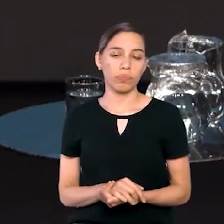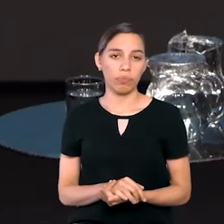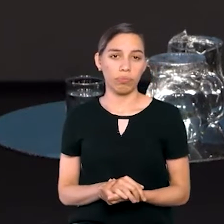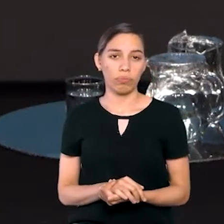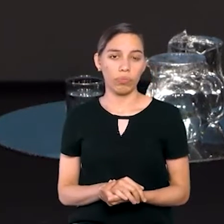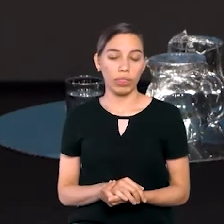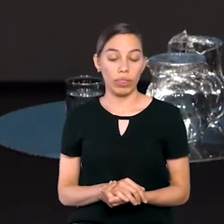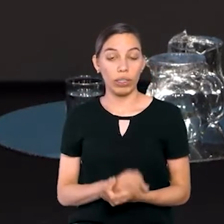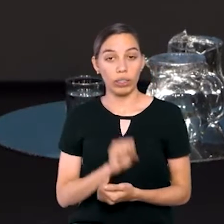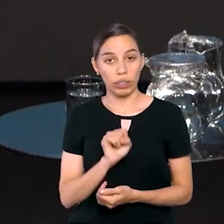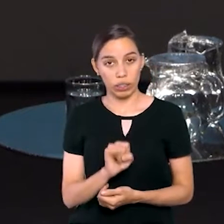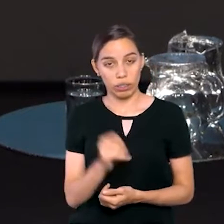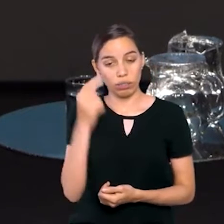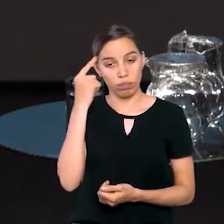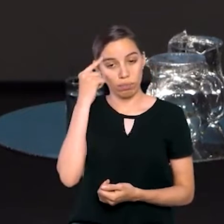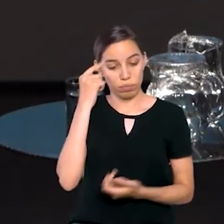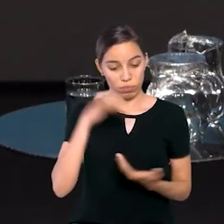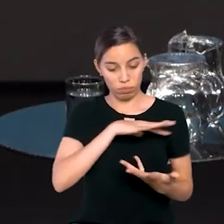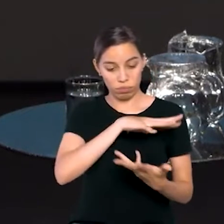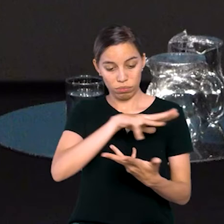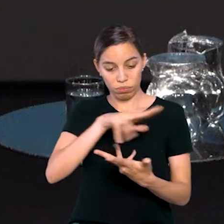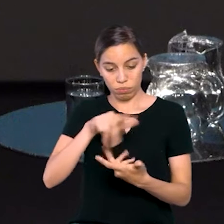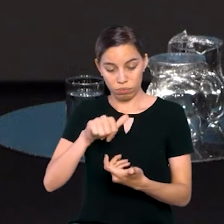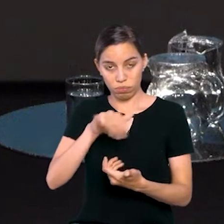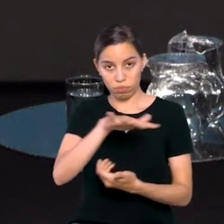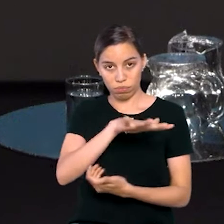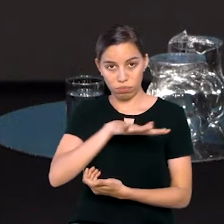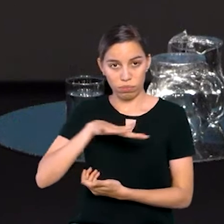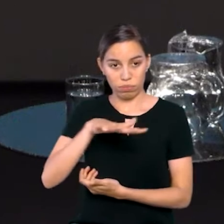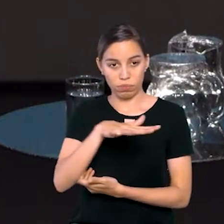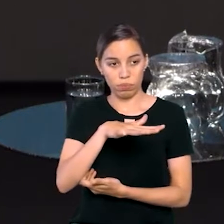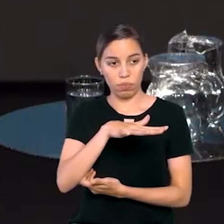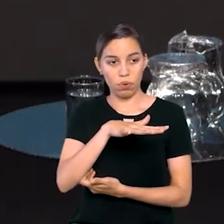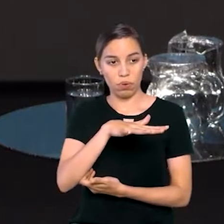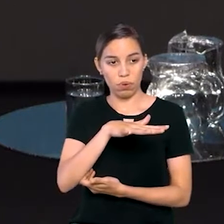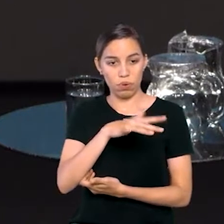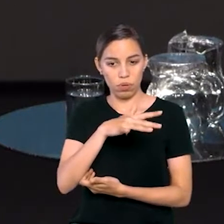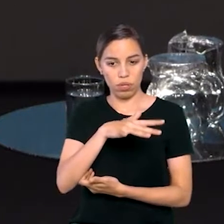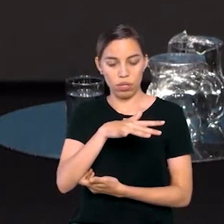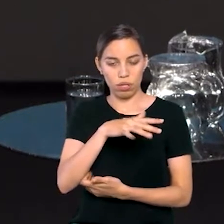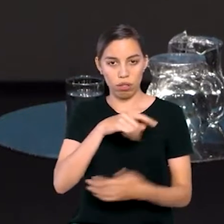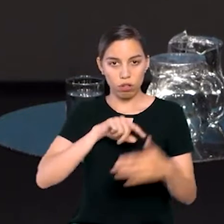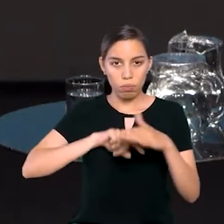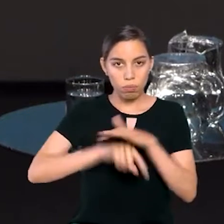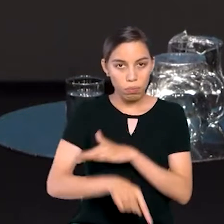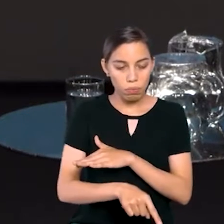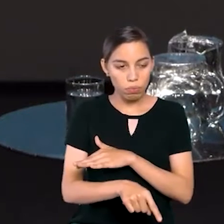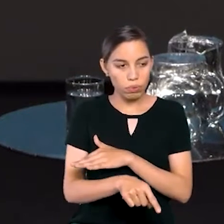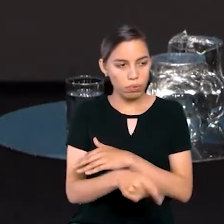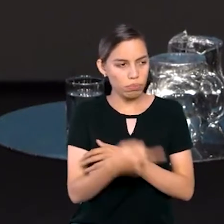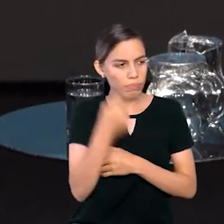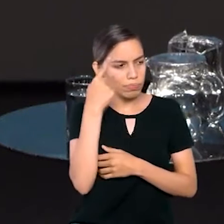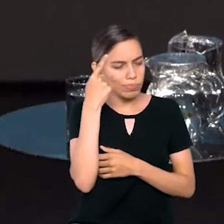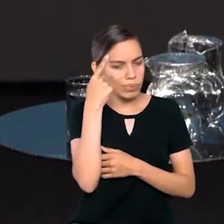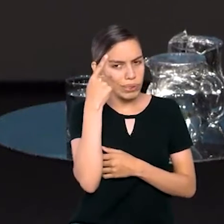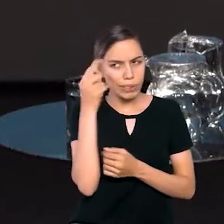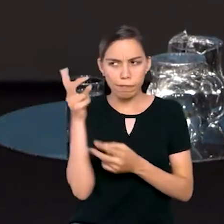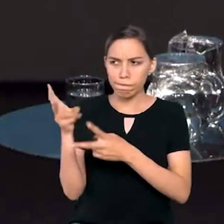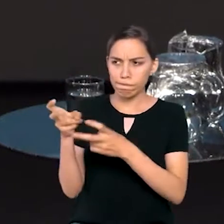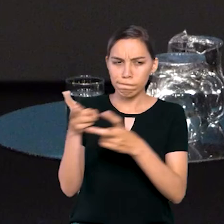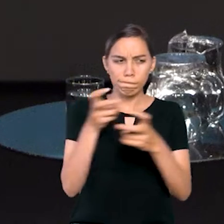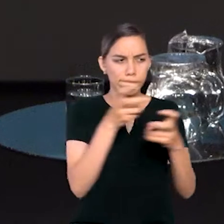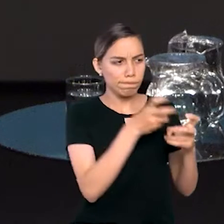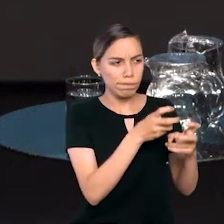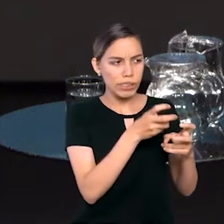da ecologia profunda, da ecologia que pensa a nossa relação com tudo ao nosso redor, tem uma